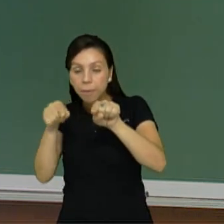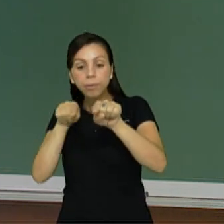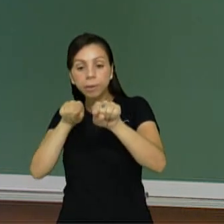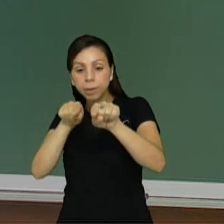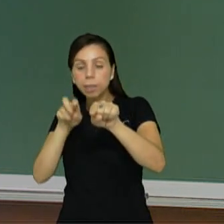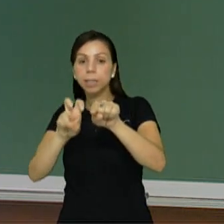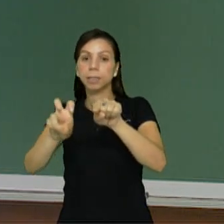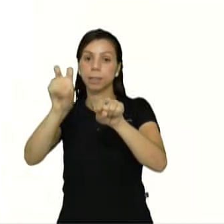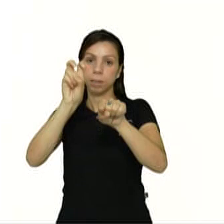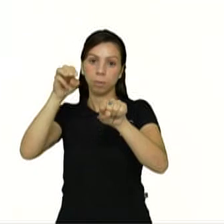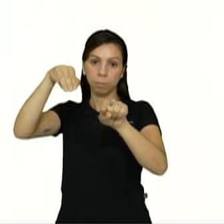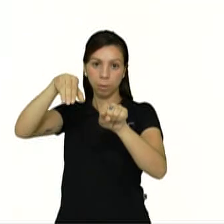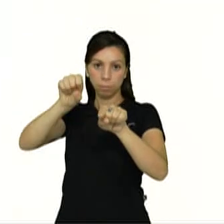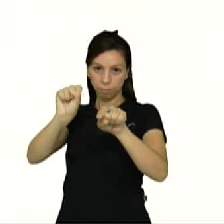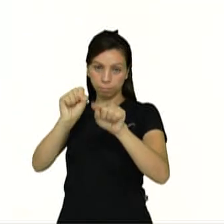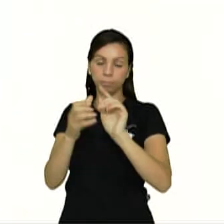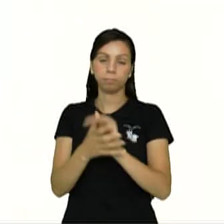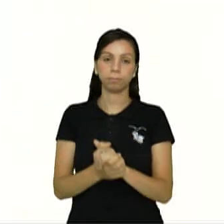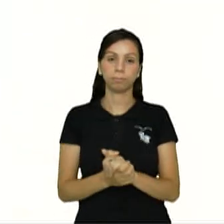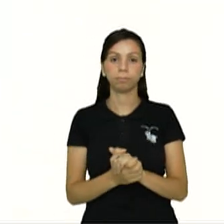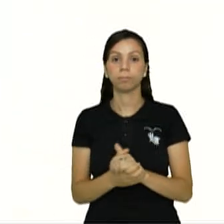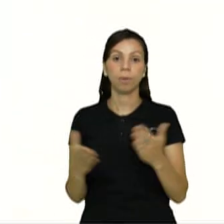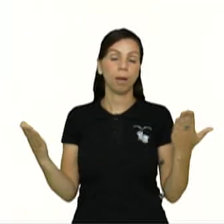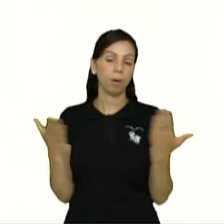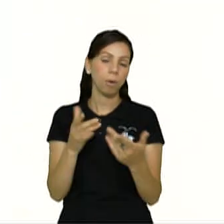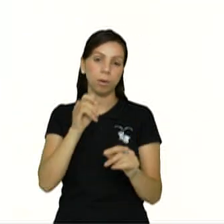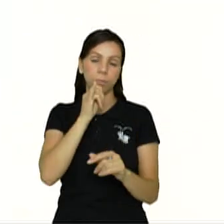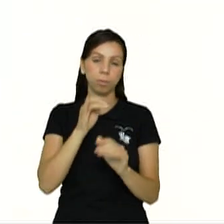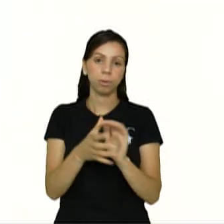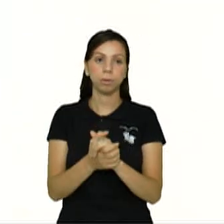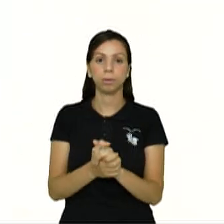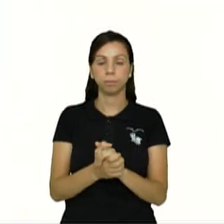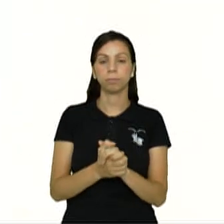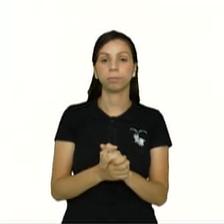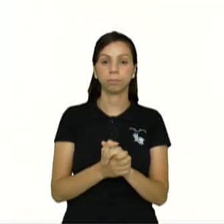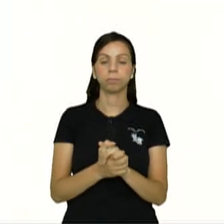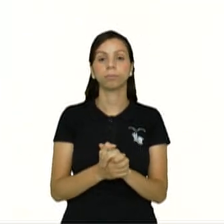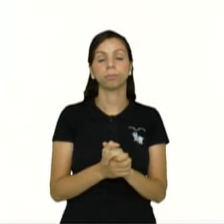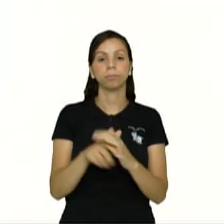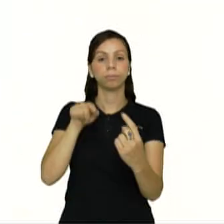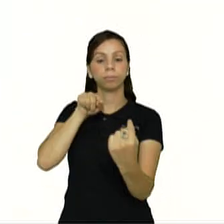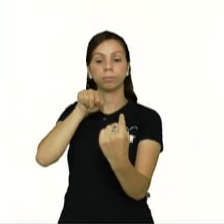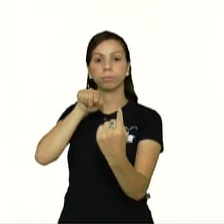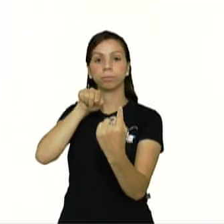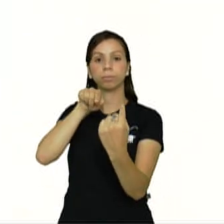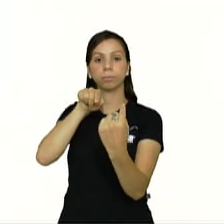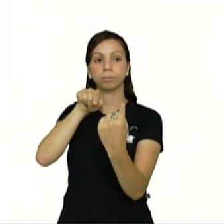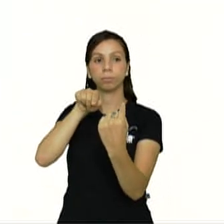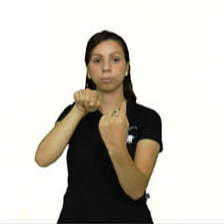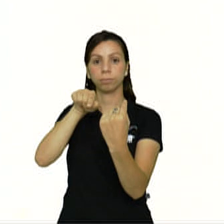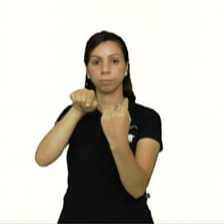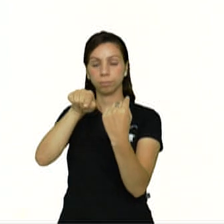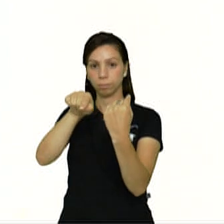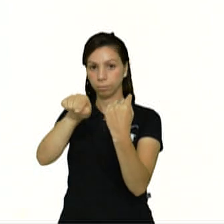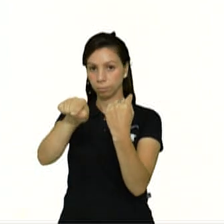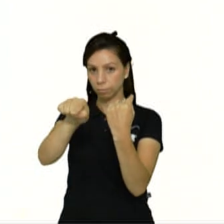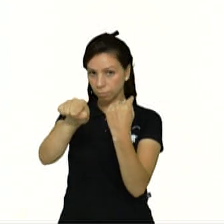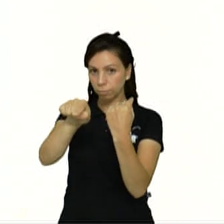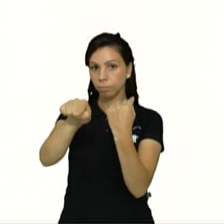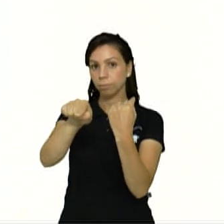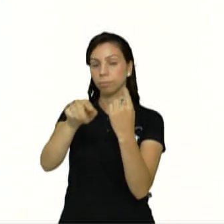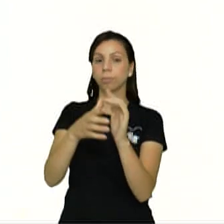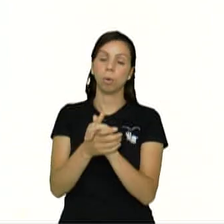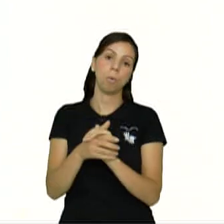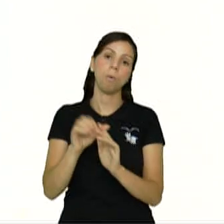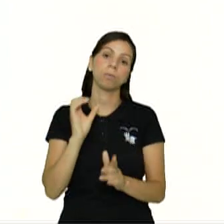5 metros por segundo. Agora, se eles estiverem, pessoal, em sentidos opostos, um está indo a 10